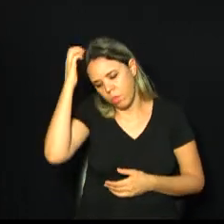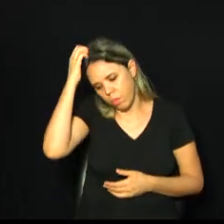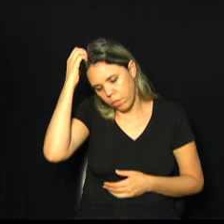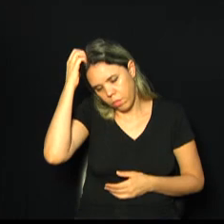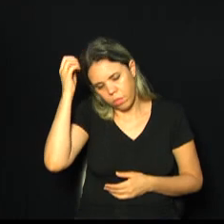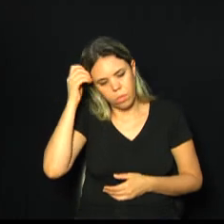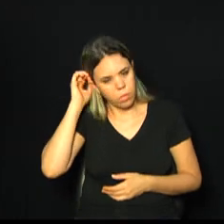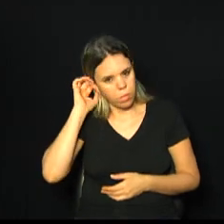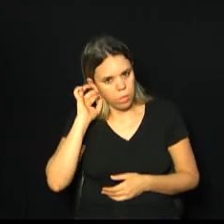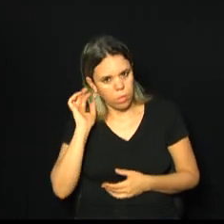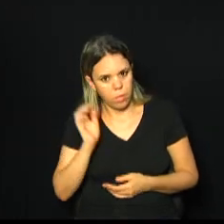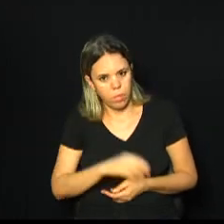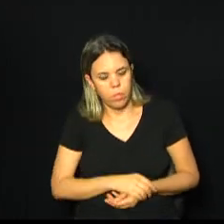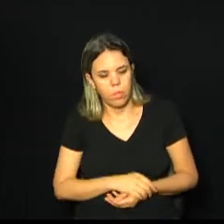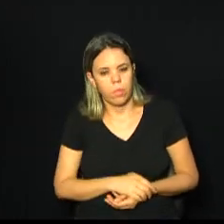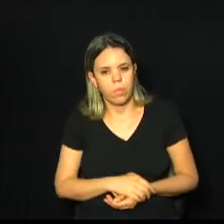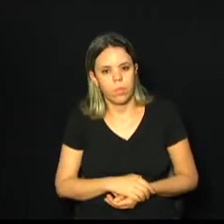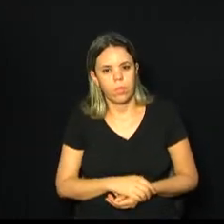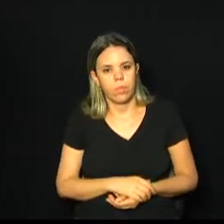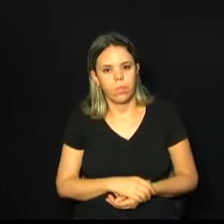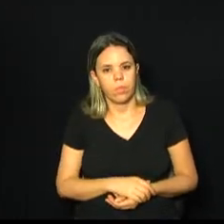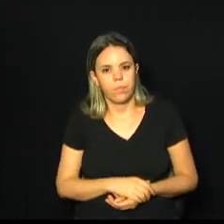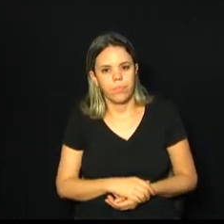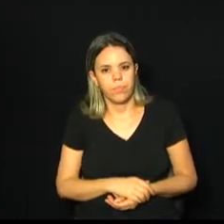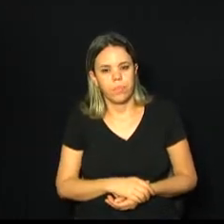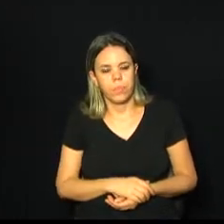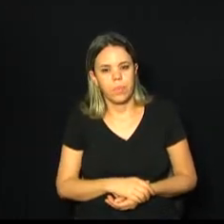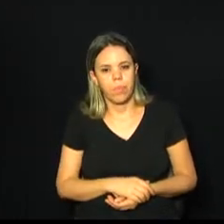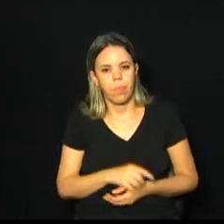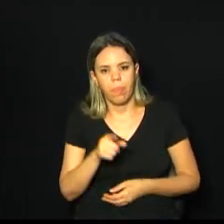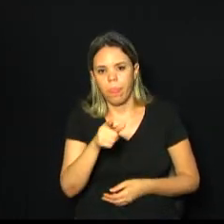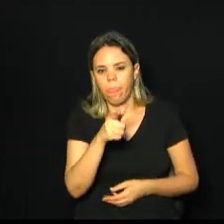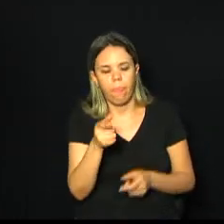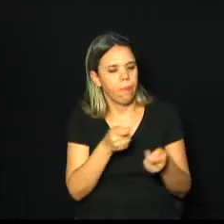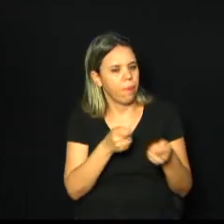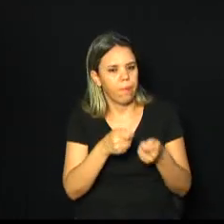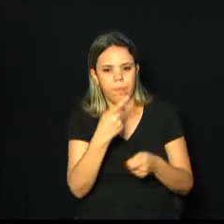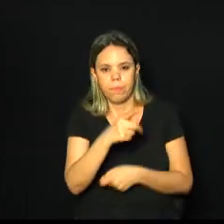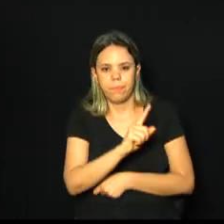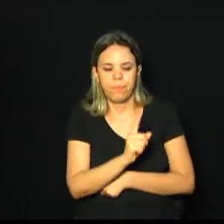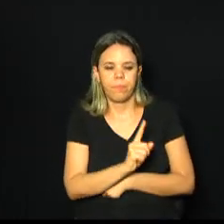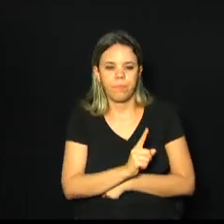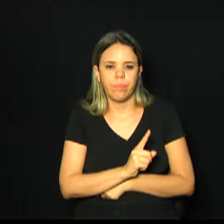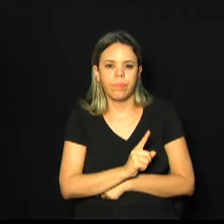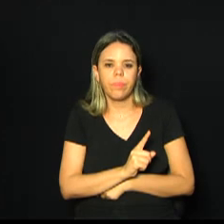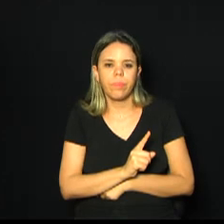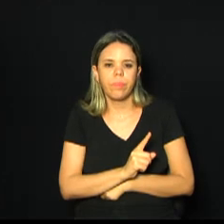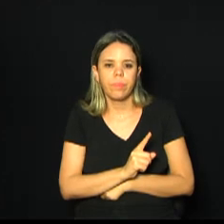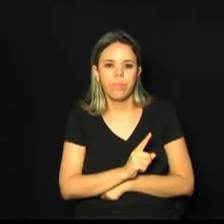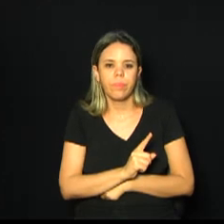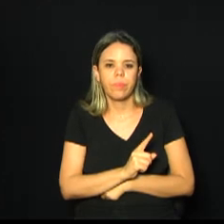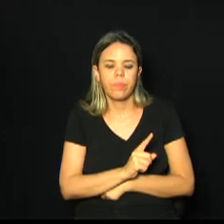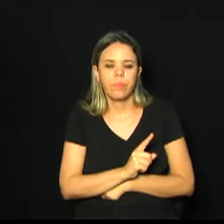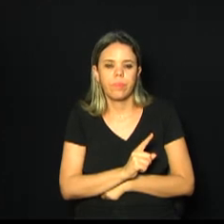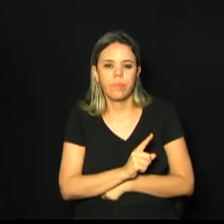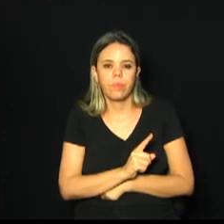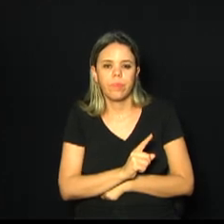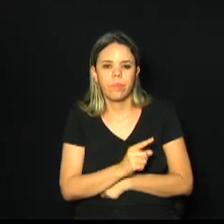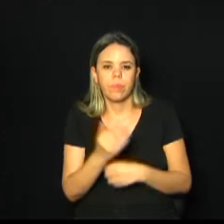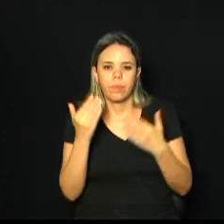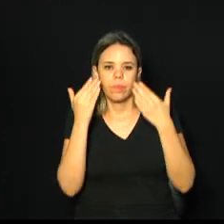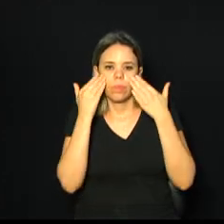ele, assim, se você não controlar ele, você fica absurdamente